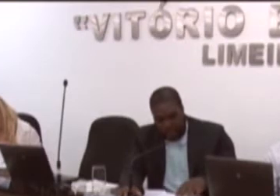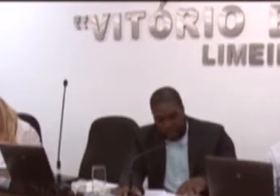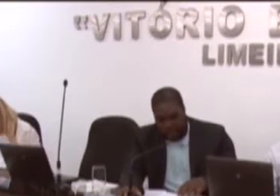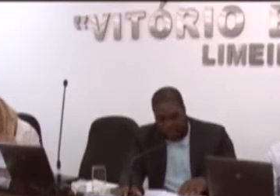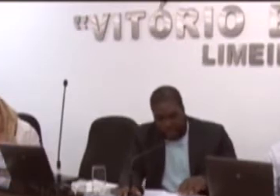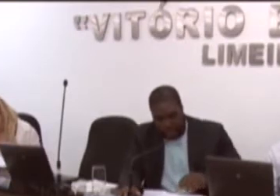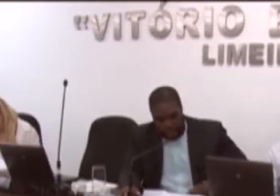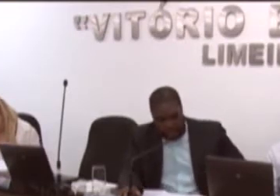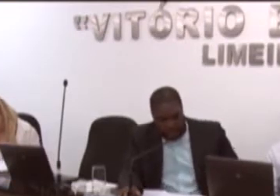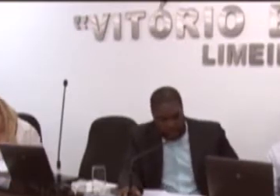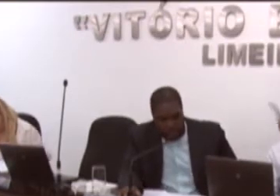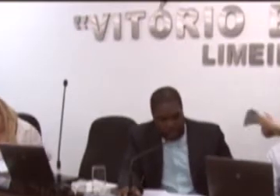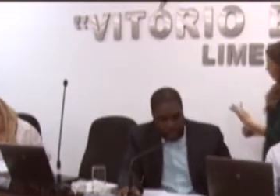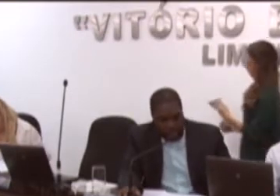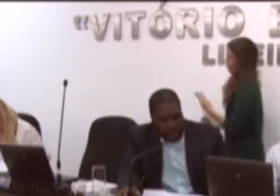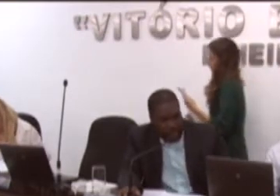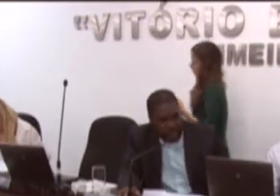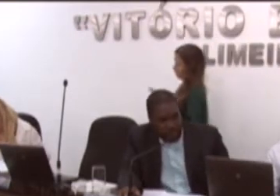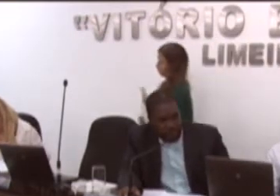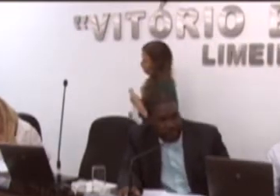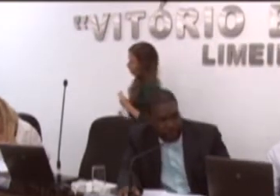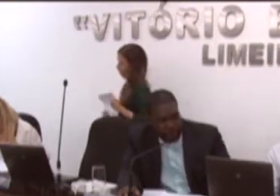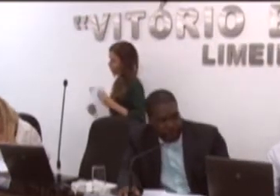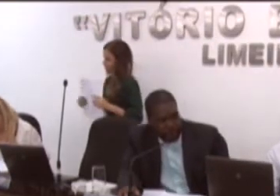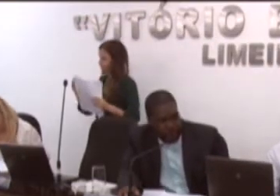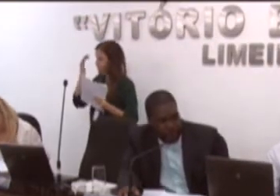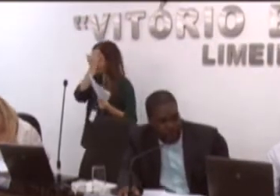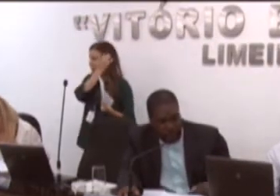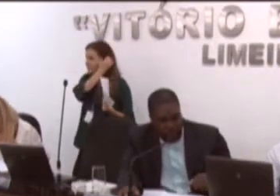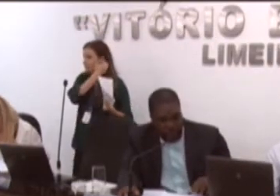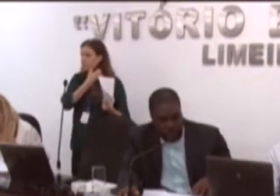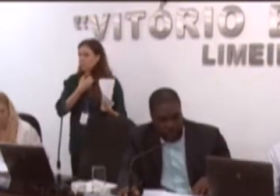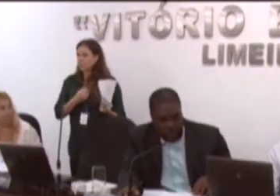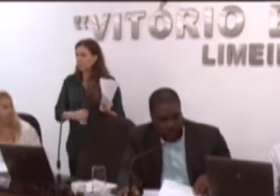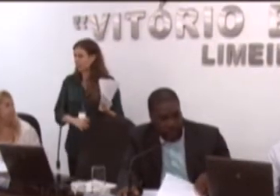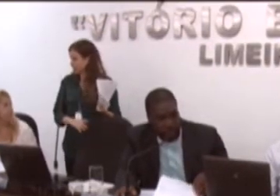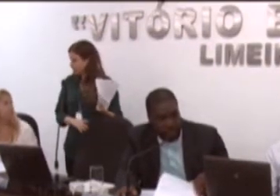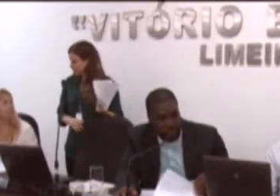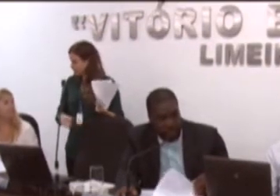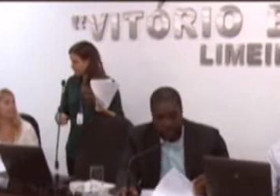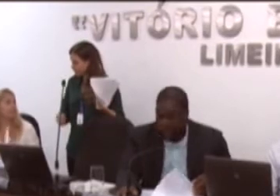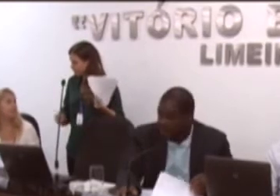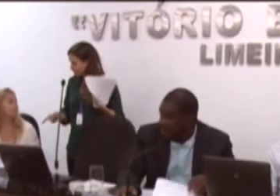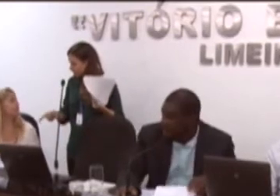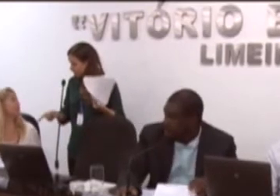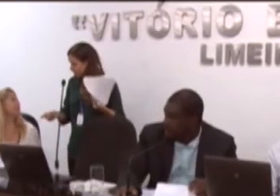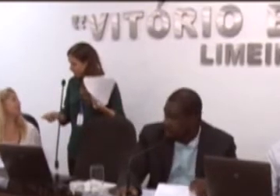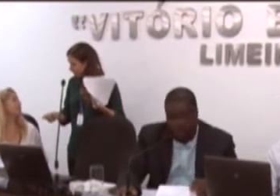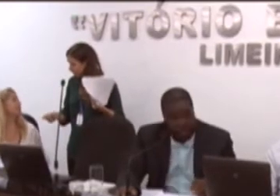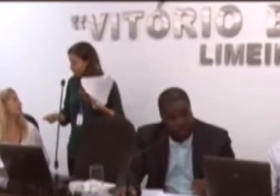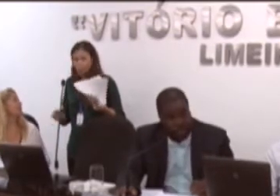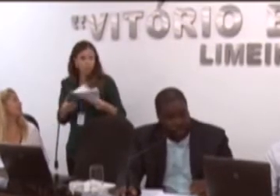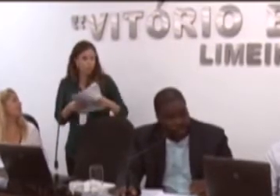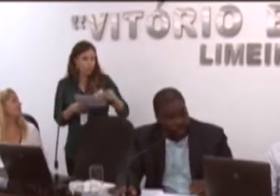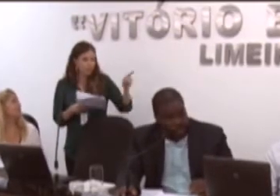o requerimento 355/2015 está em discussão. Algum vereador deseja discutir?